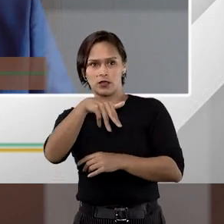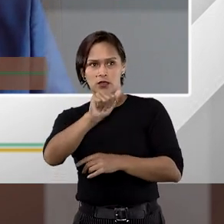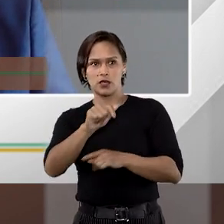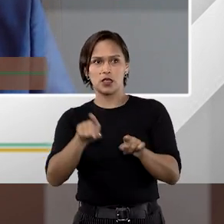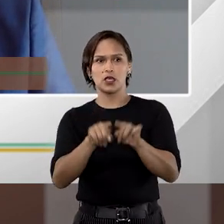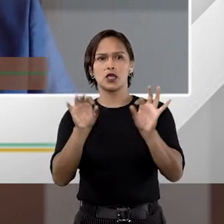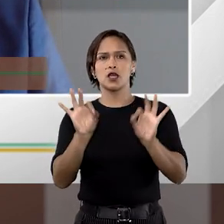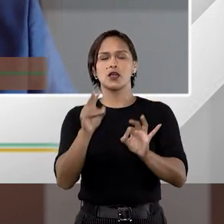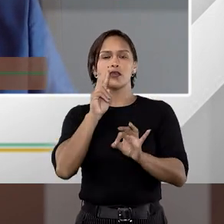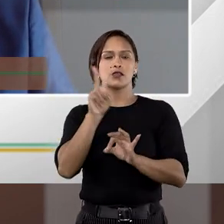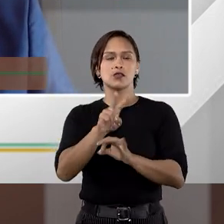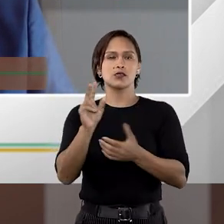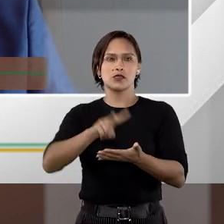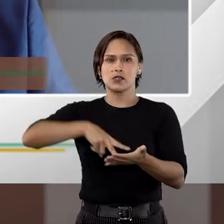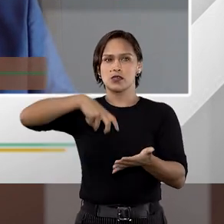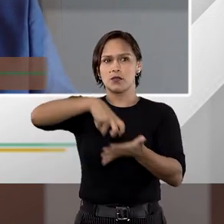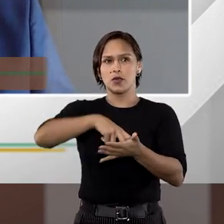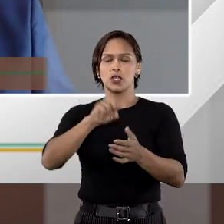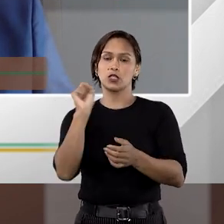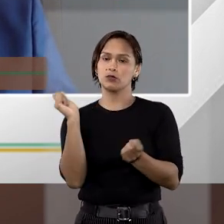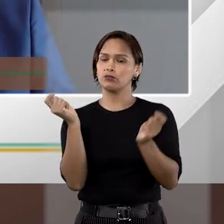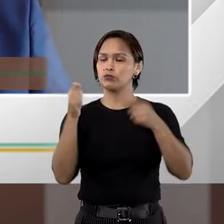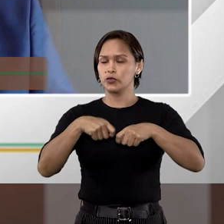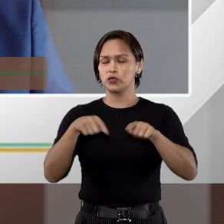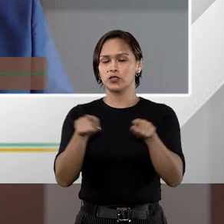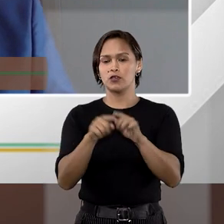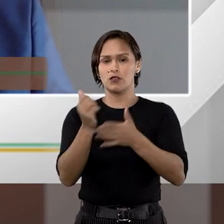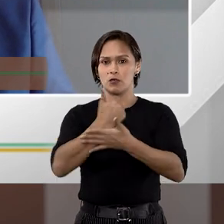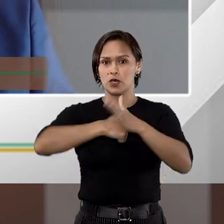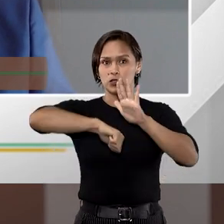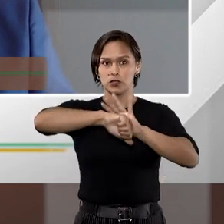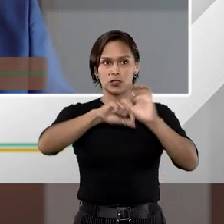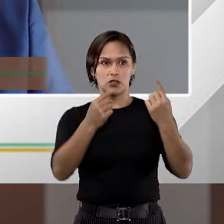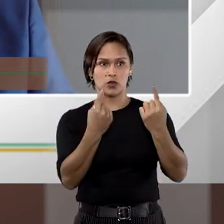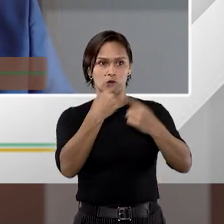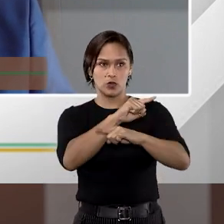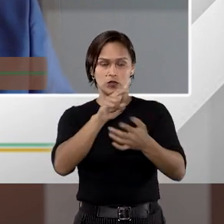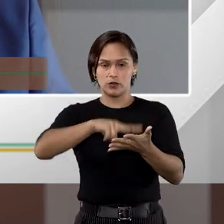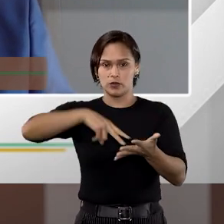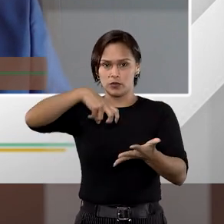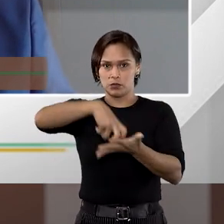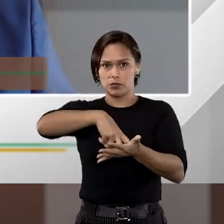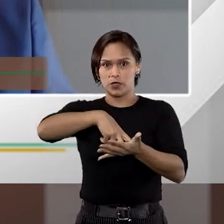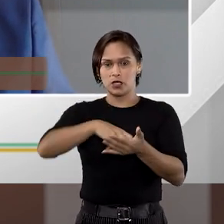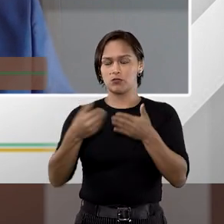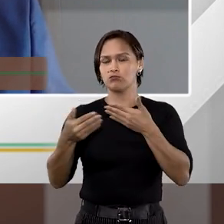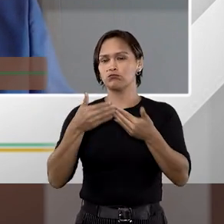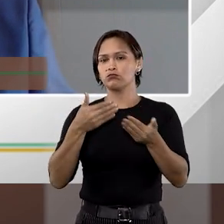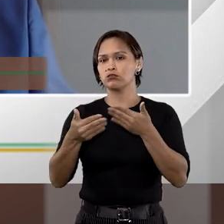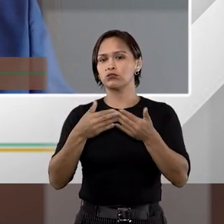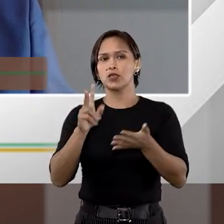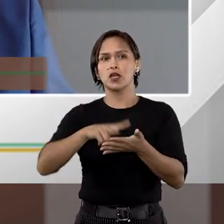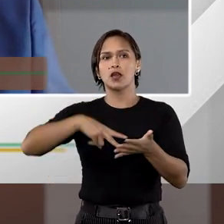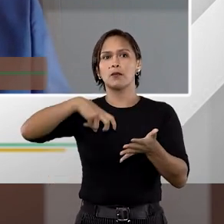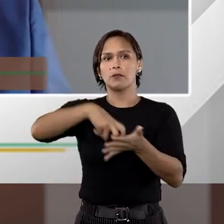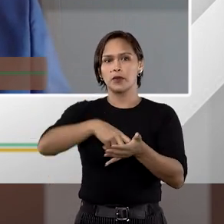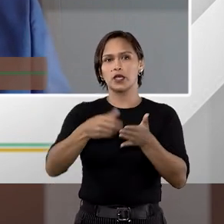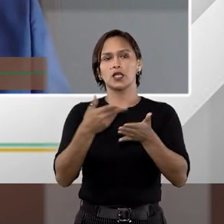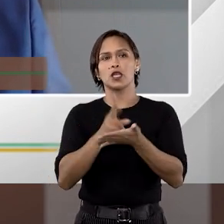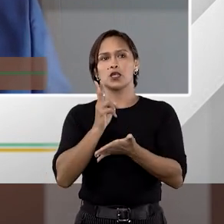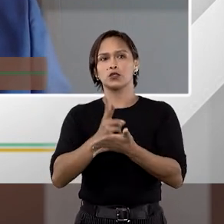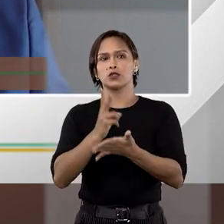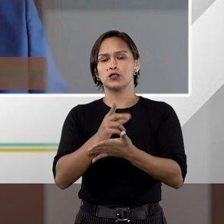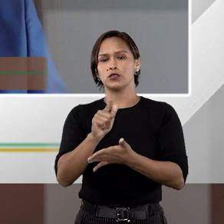presta a questão da perna e só vale para os crimes as contravenções penais independentemente da pena